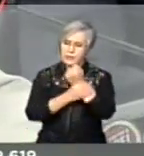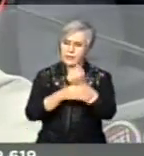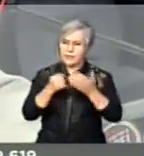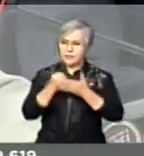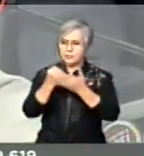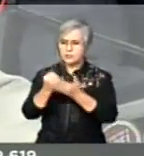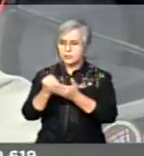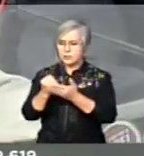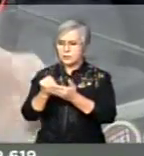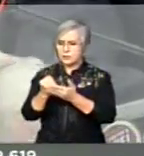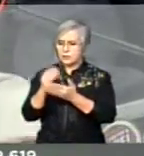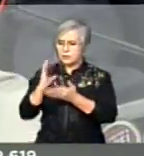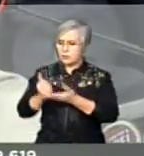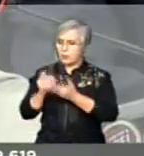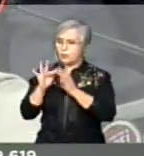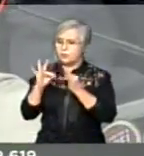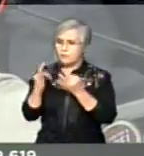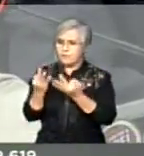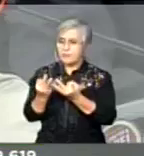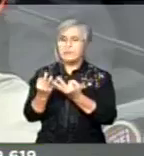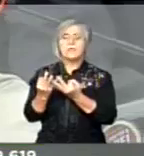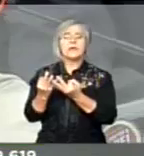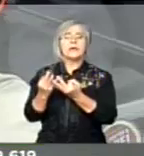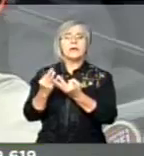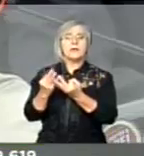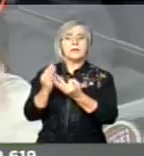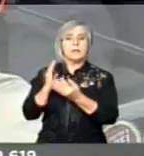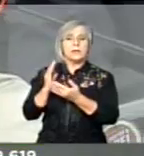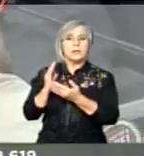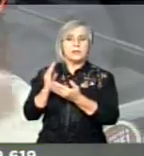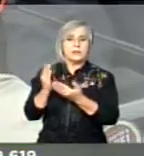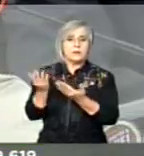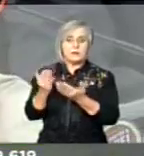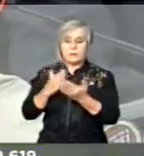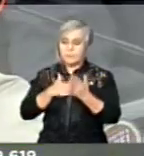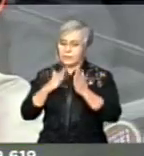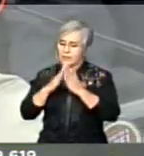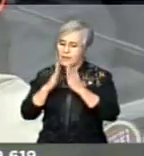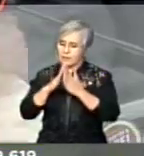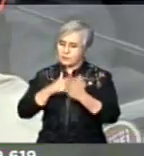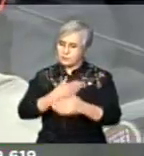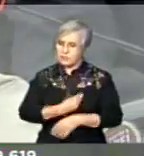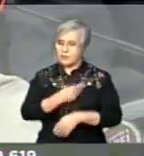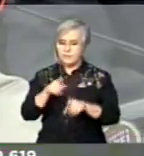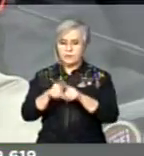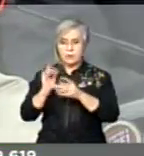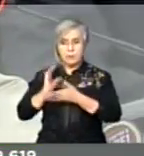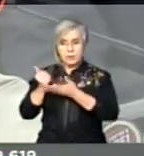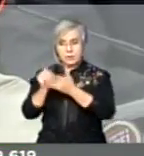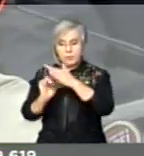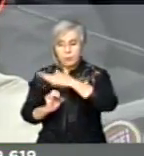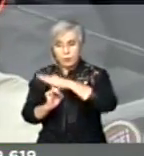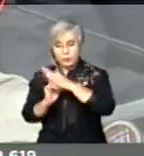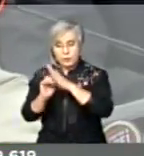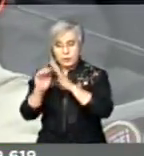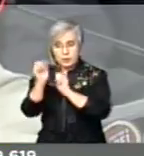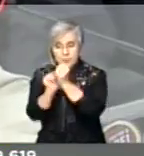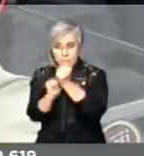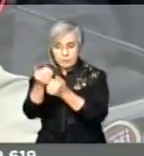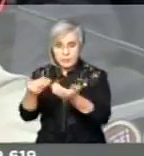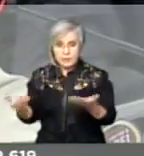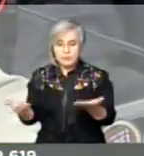Minha Casa Minha Vida, não. O Bolsa Empresário do BNDES, que esse governo fez, praticou com